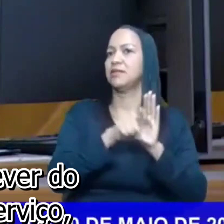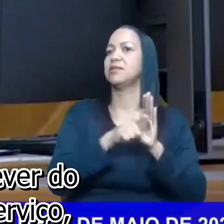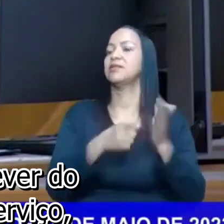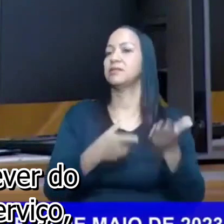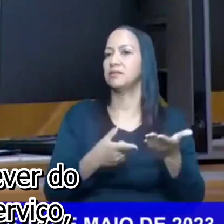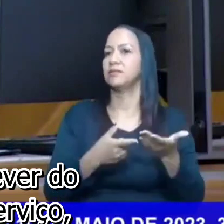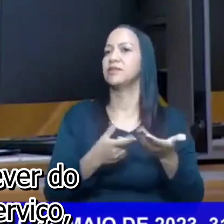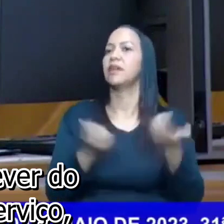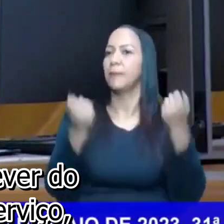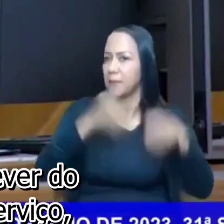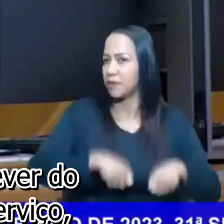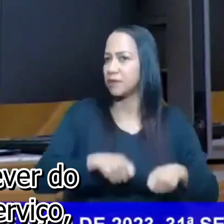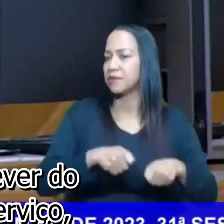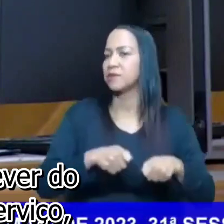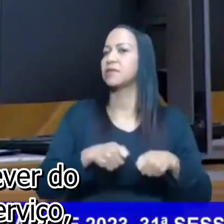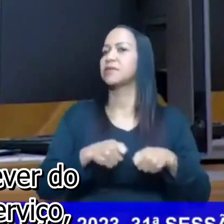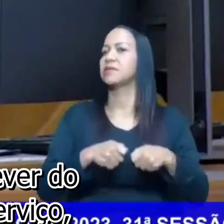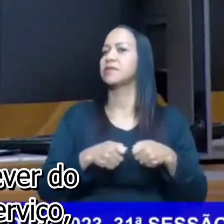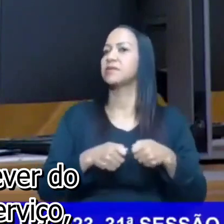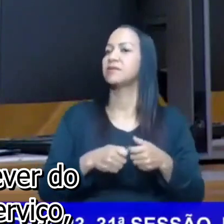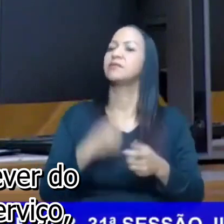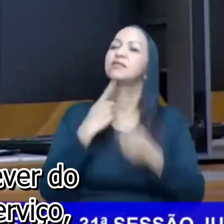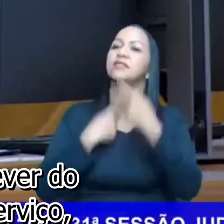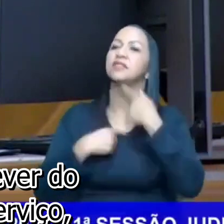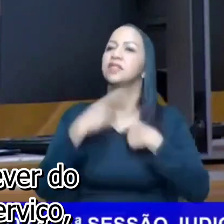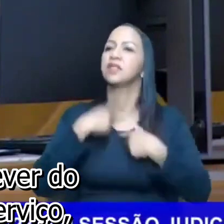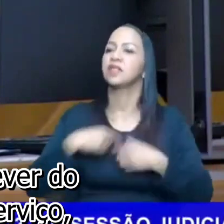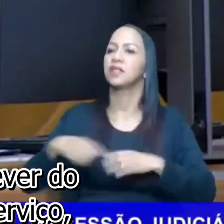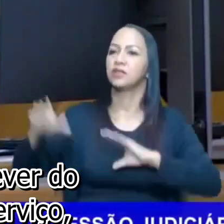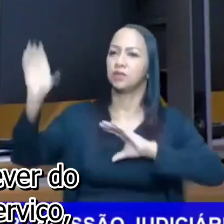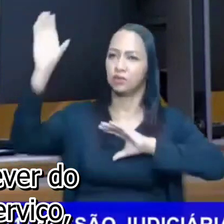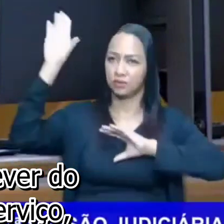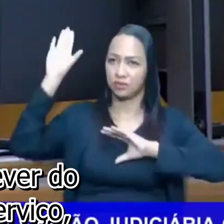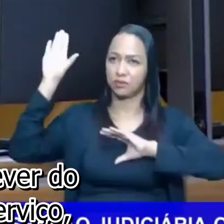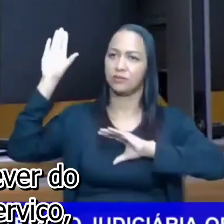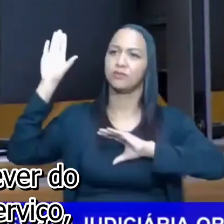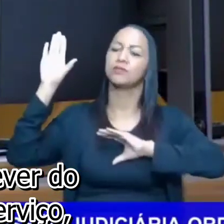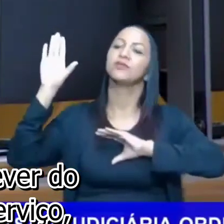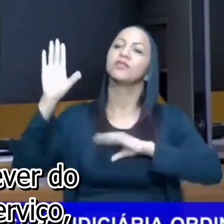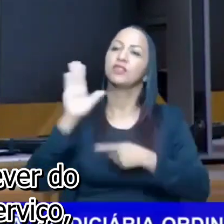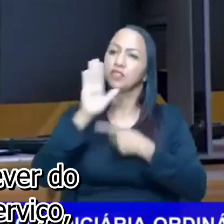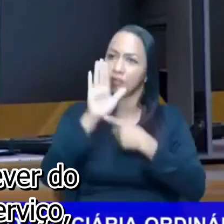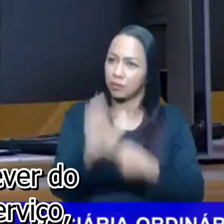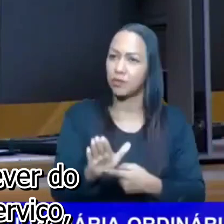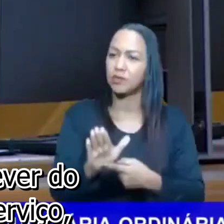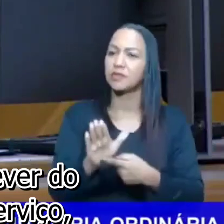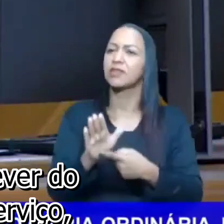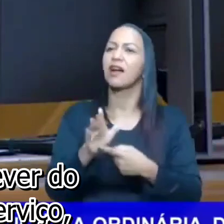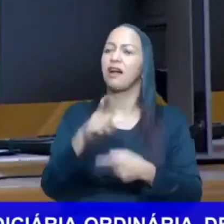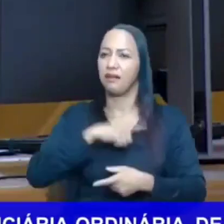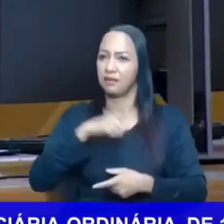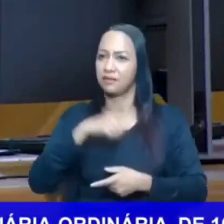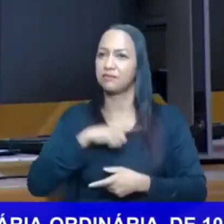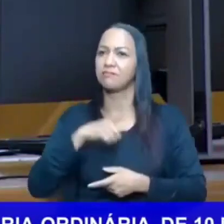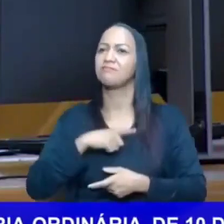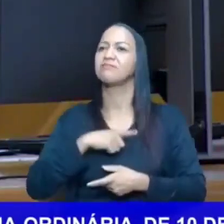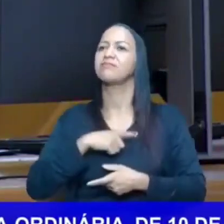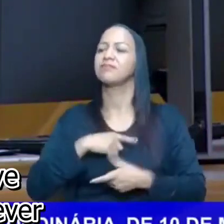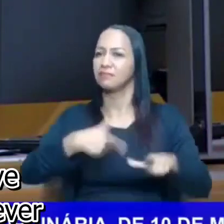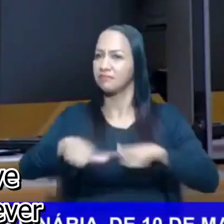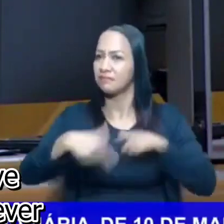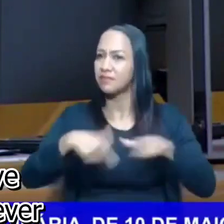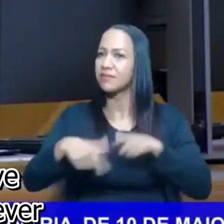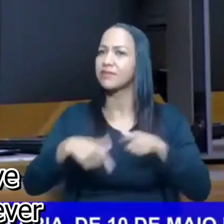hipóteses, a possibilidade e o dever do candidato de registrar a existência desse serviço, quem eventualmente o